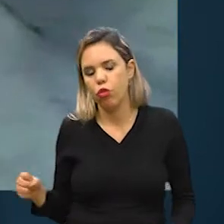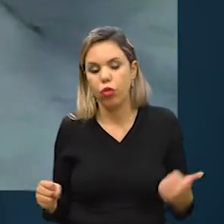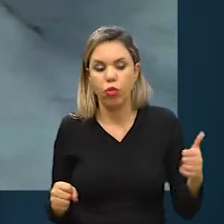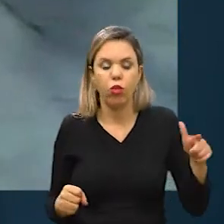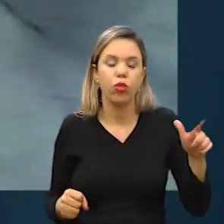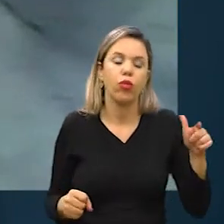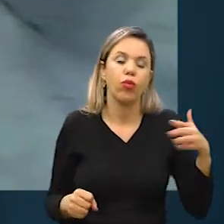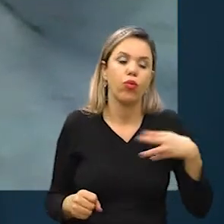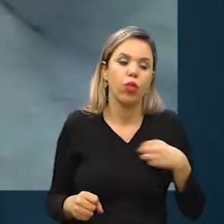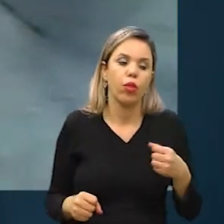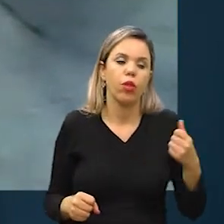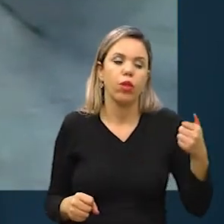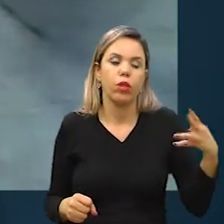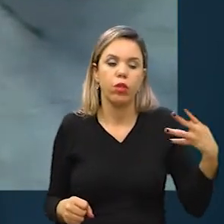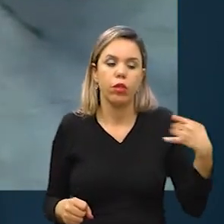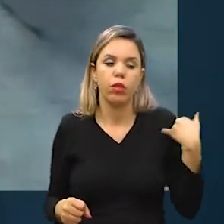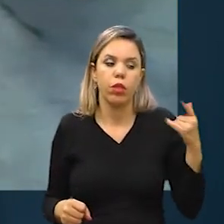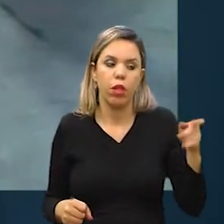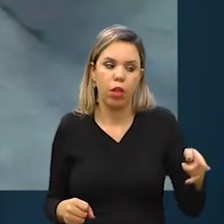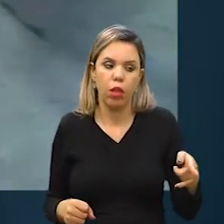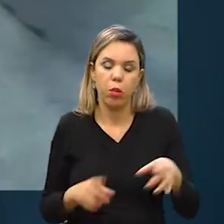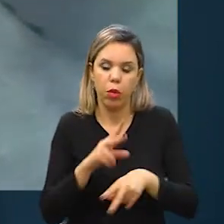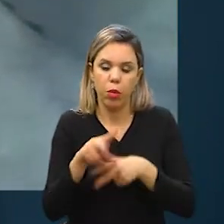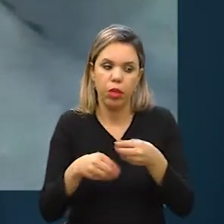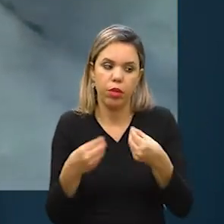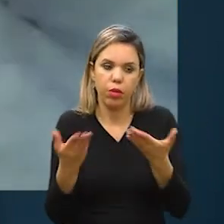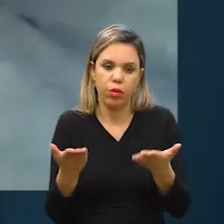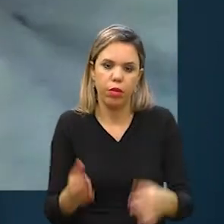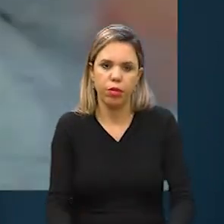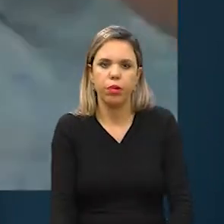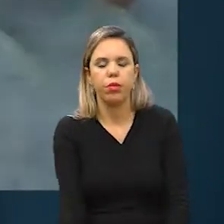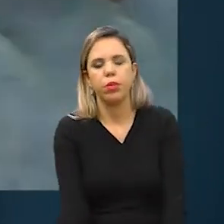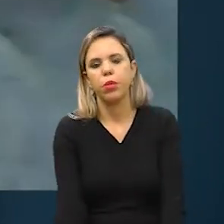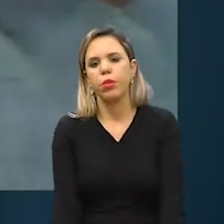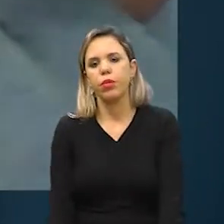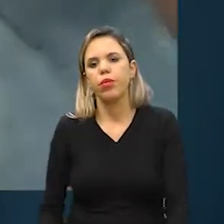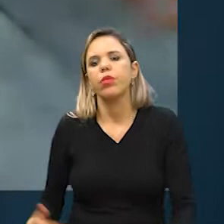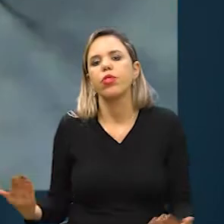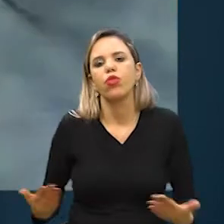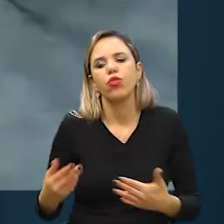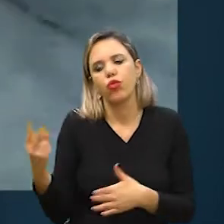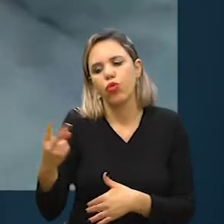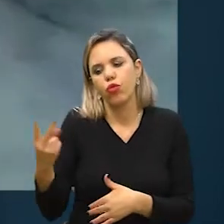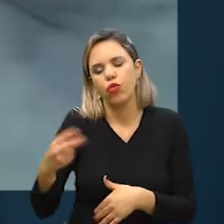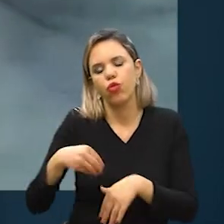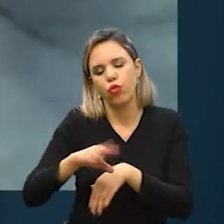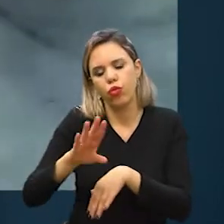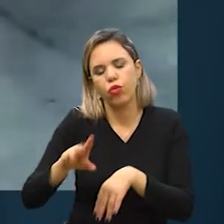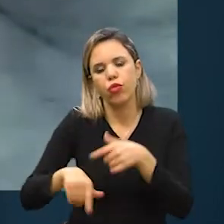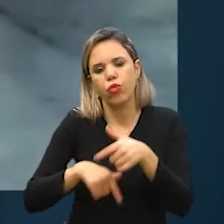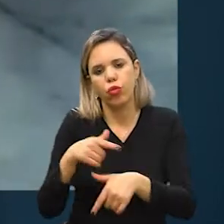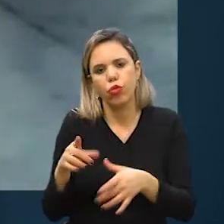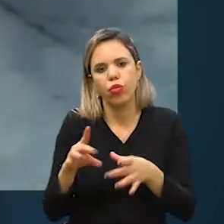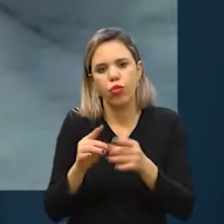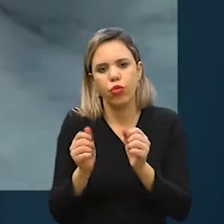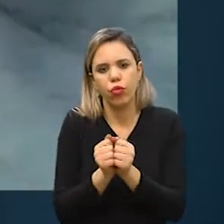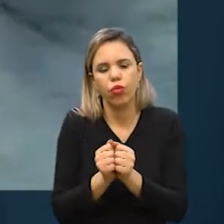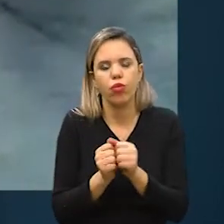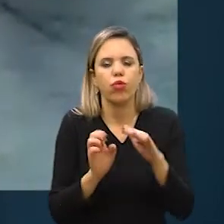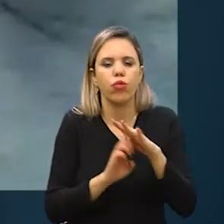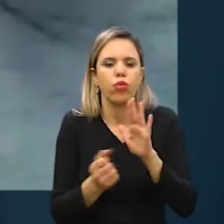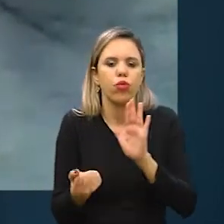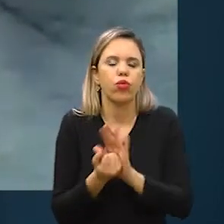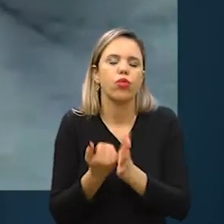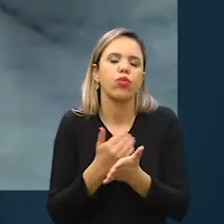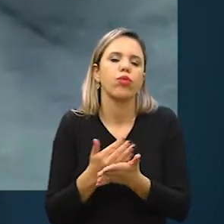com 14 ou 15, eu falei, ó, esse é meu presente para vocês. A partir de hoje, vocês vão ser franqueados